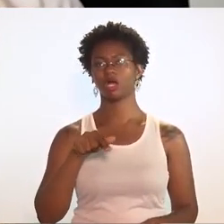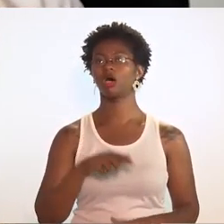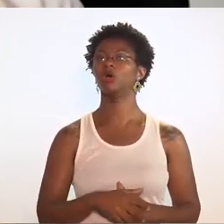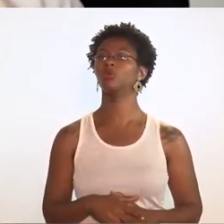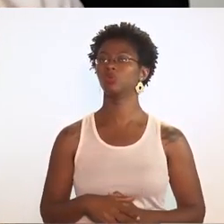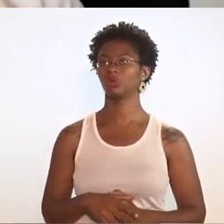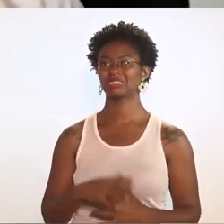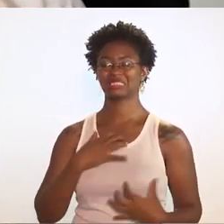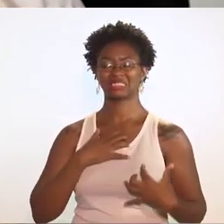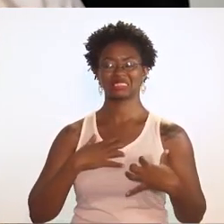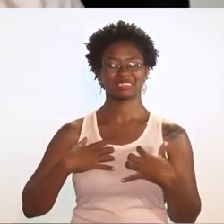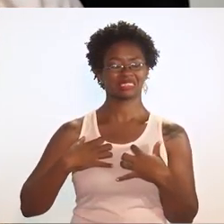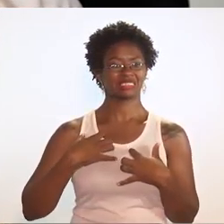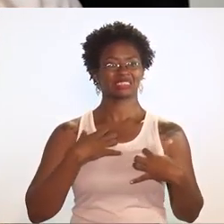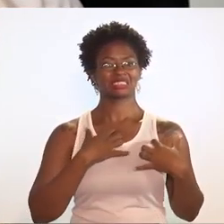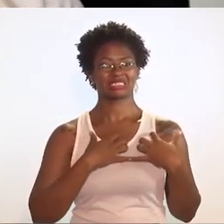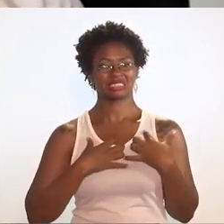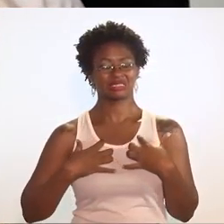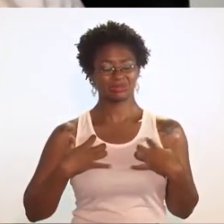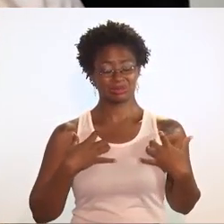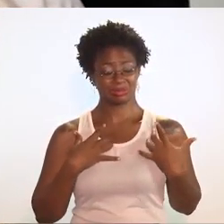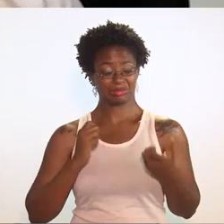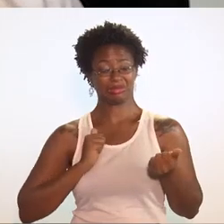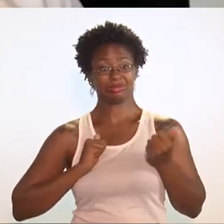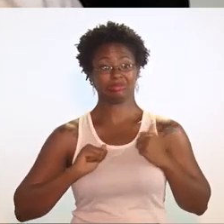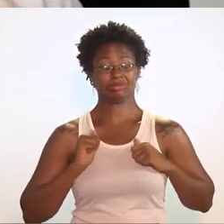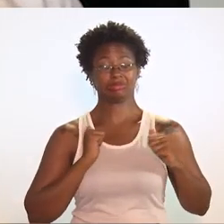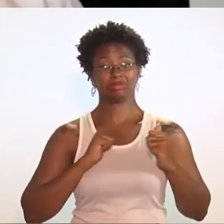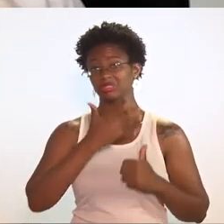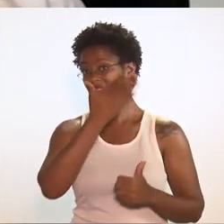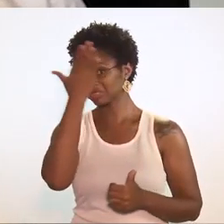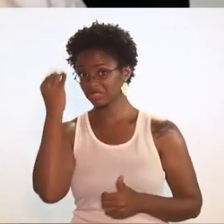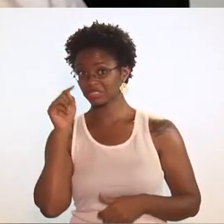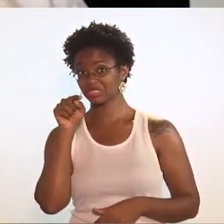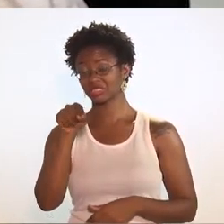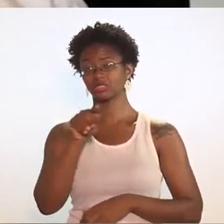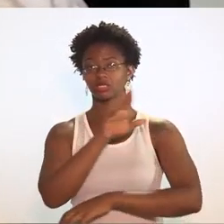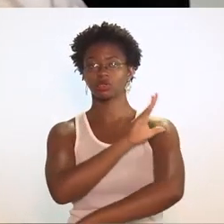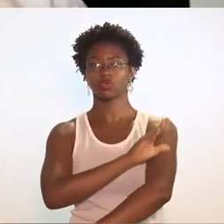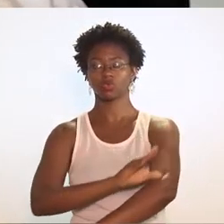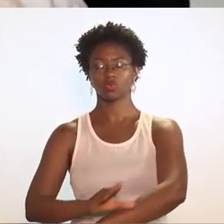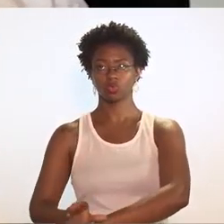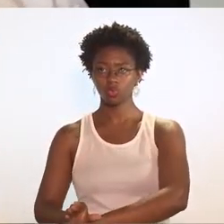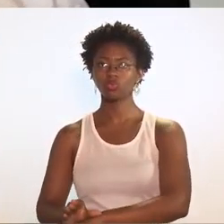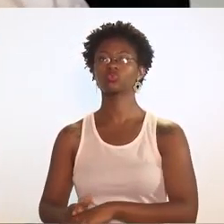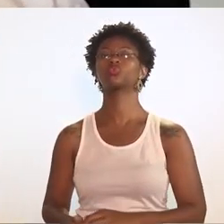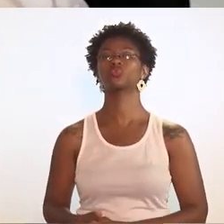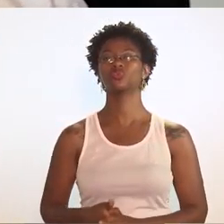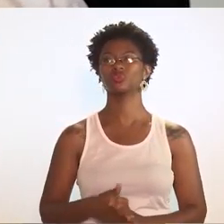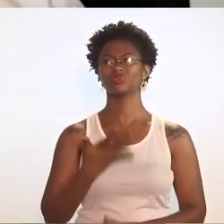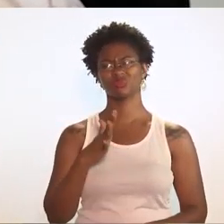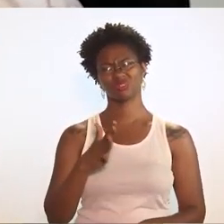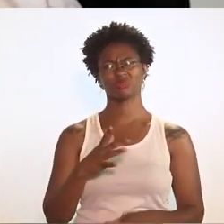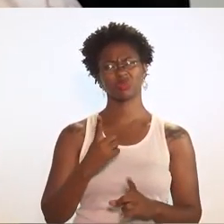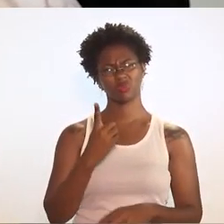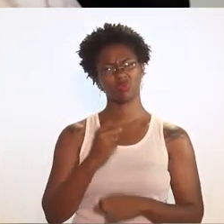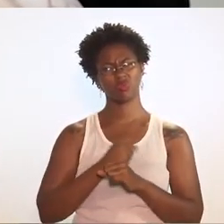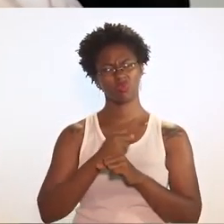ensinando. E isso, para mim, é uma realidade. Entendeu? Eu me vejo nessa